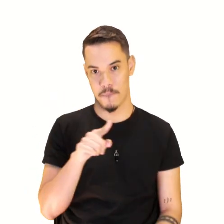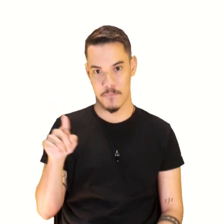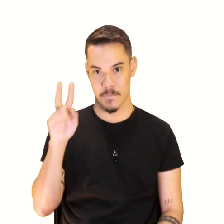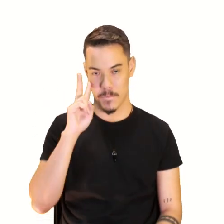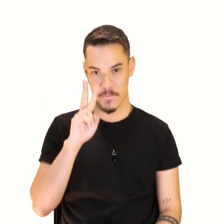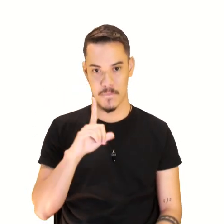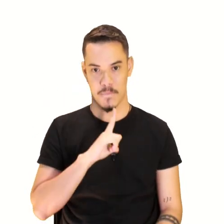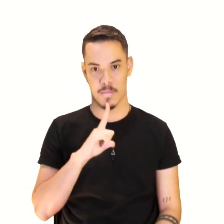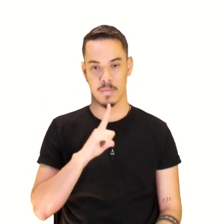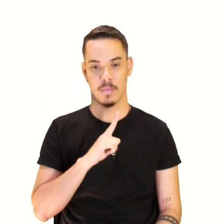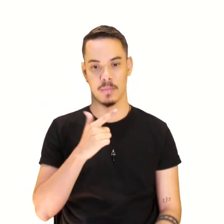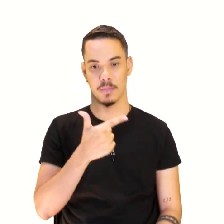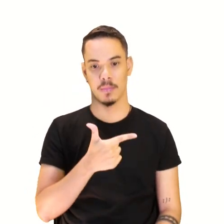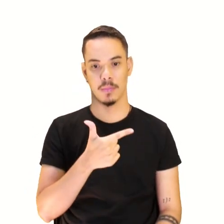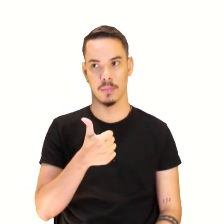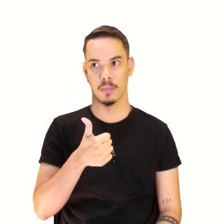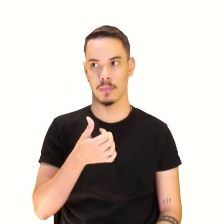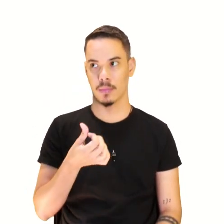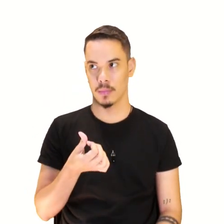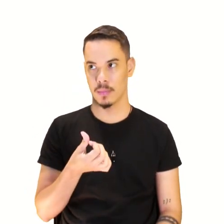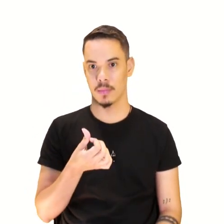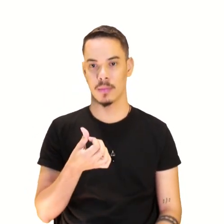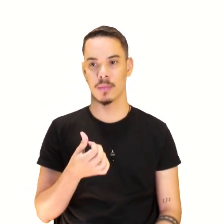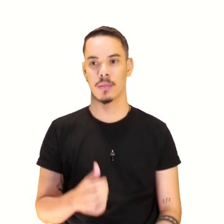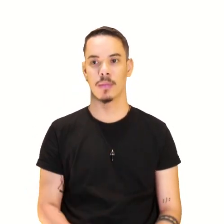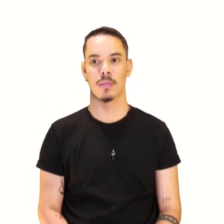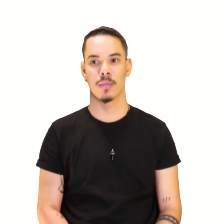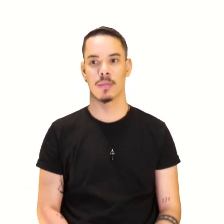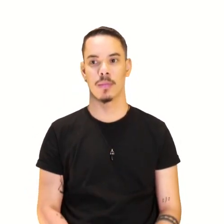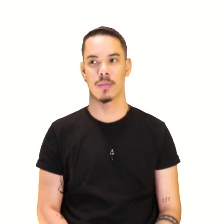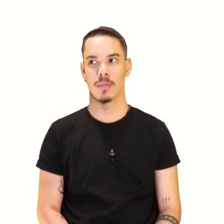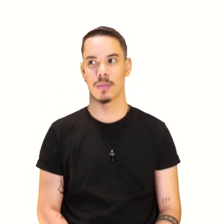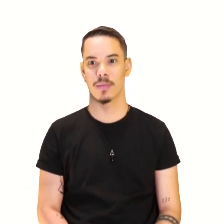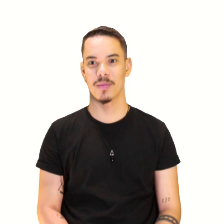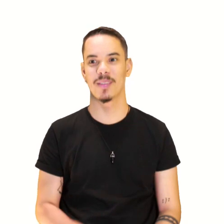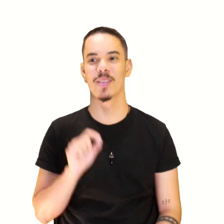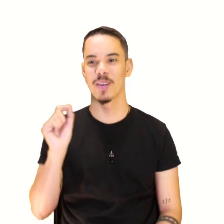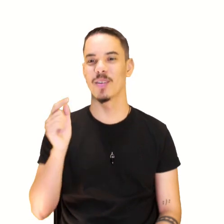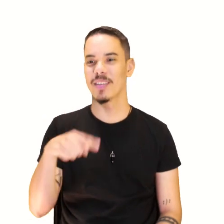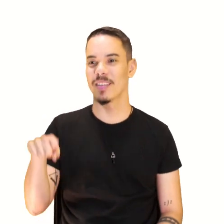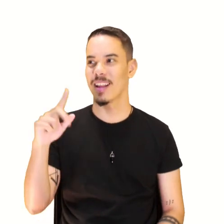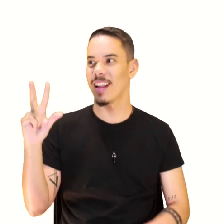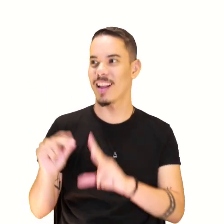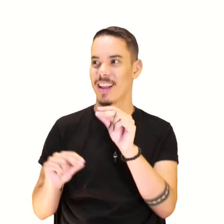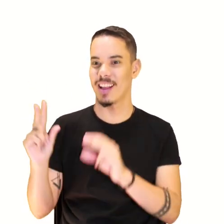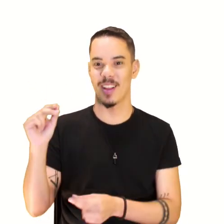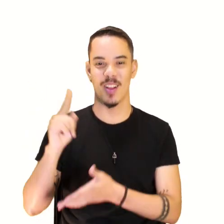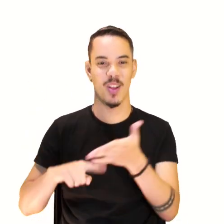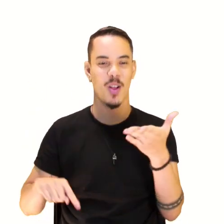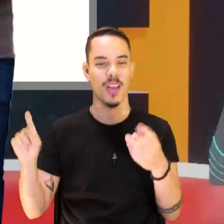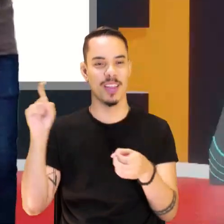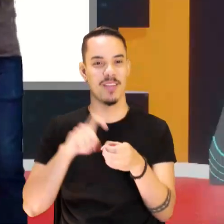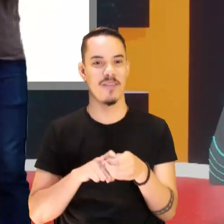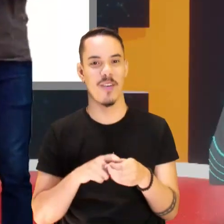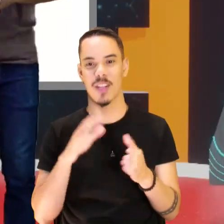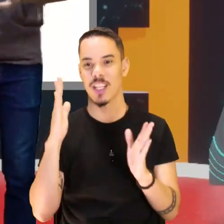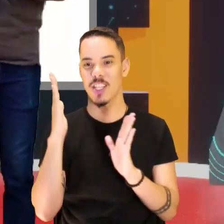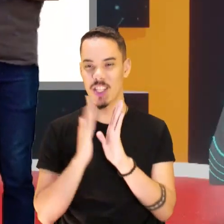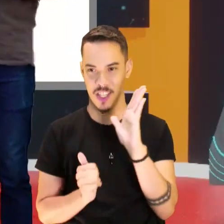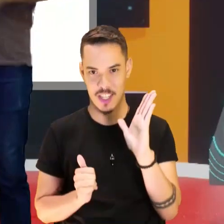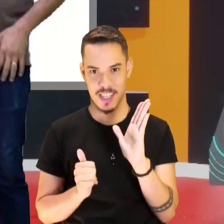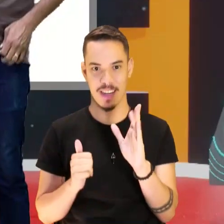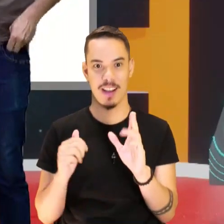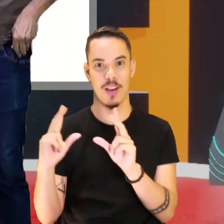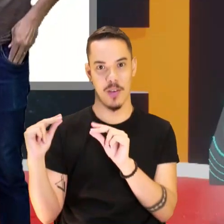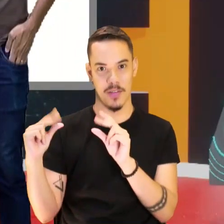16 caixas Então olha aqui vamos conversar um pouquinho com eles porque que eu estou falando Costa sobre volta fica tira fica